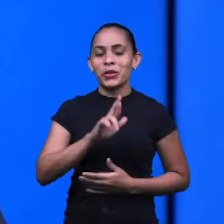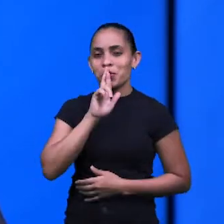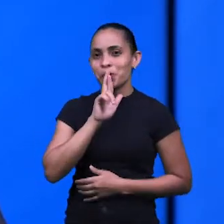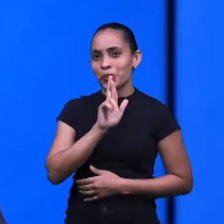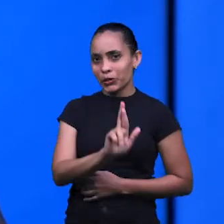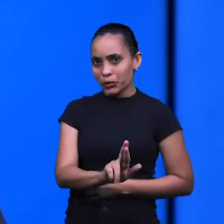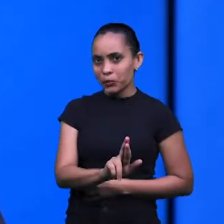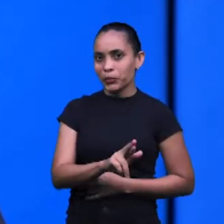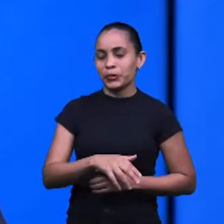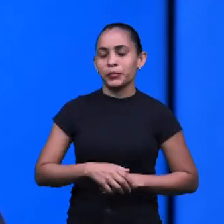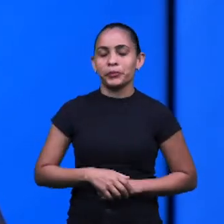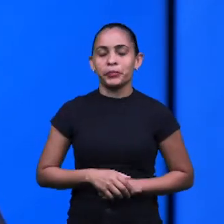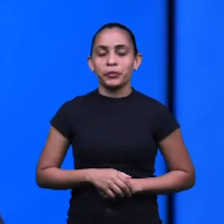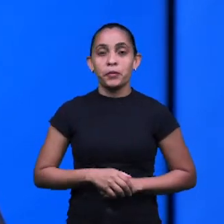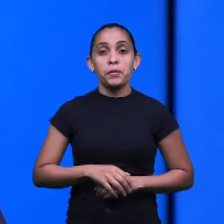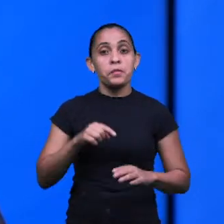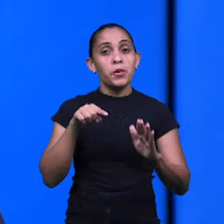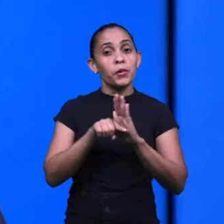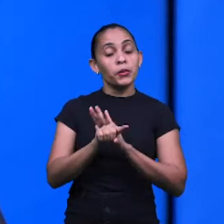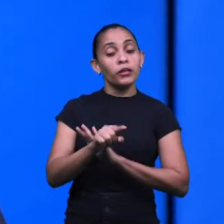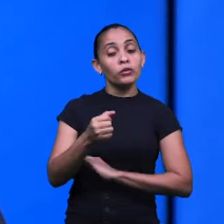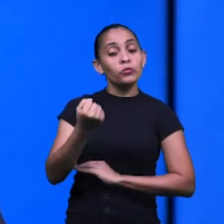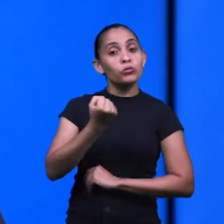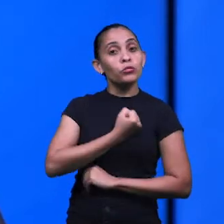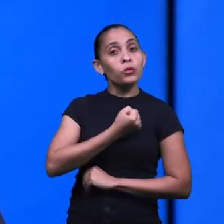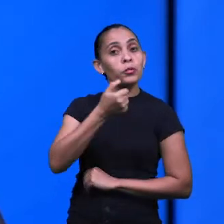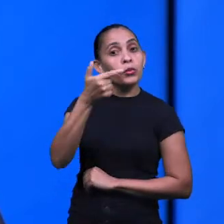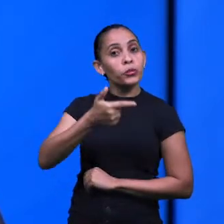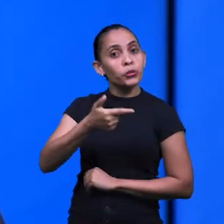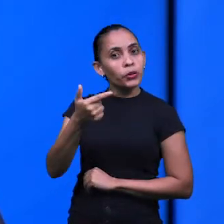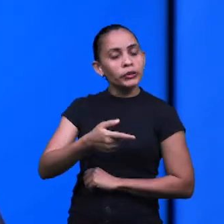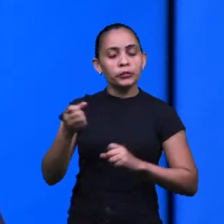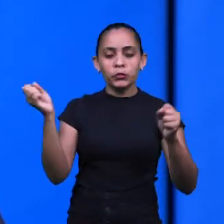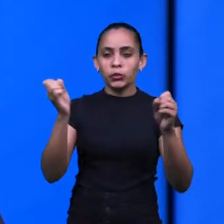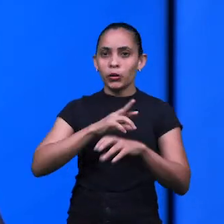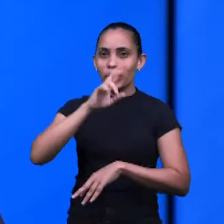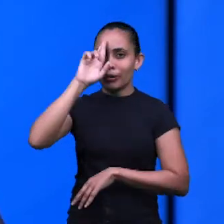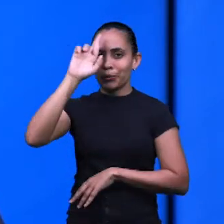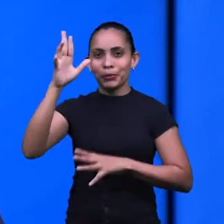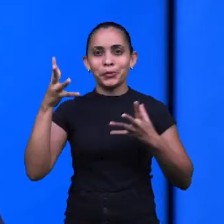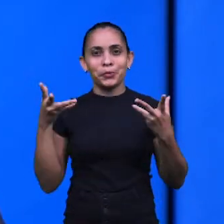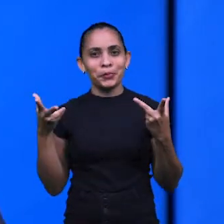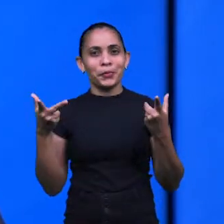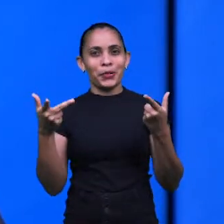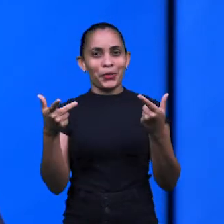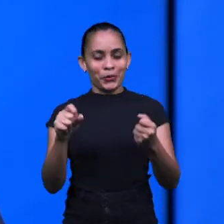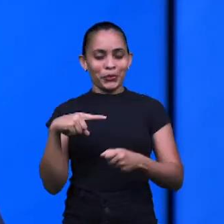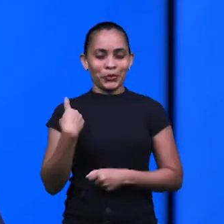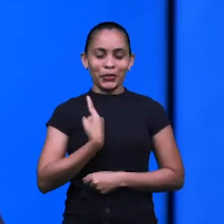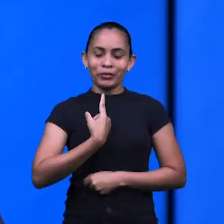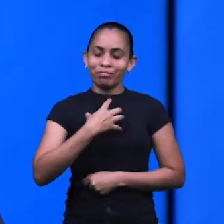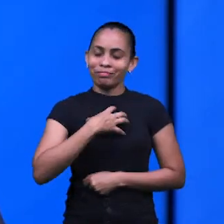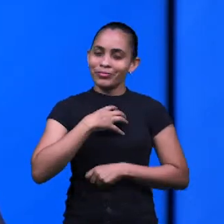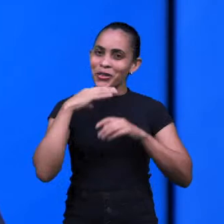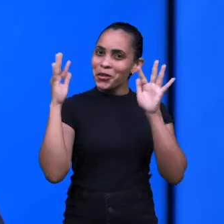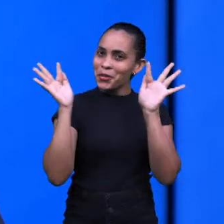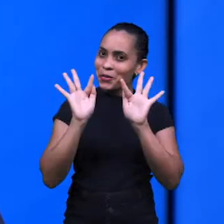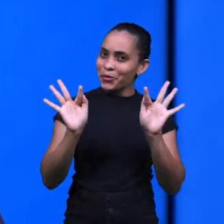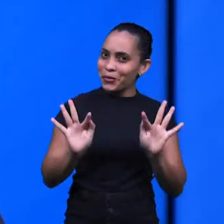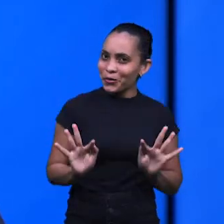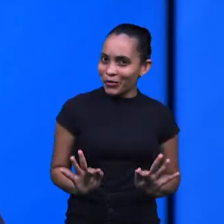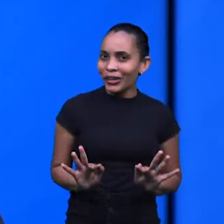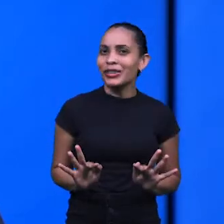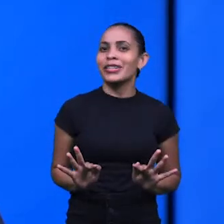resposta da pergunta número 2. Louvado seja o nome do Senhor. Que maravilha isso! Ficamos muito felizes com